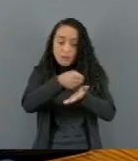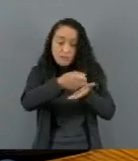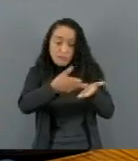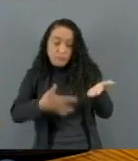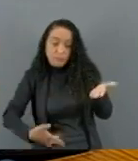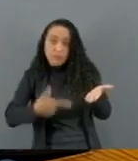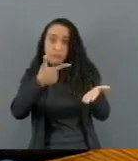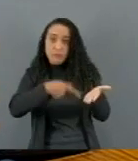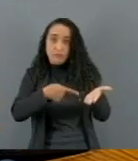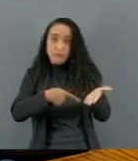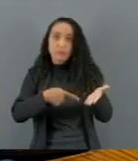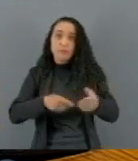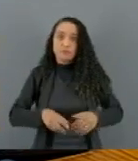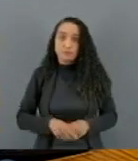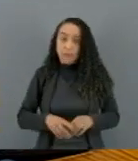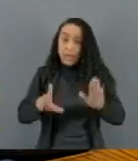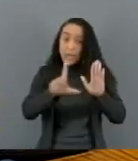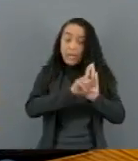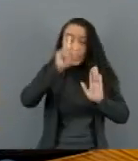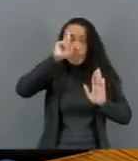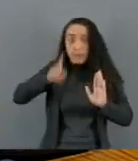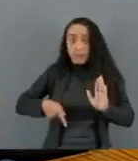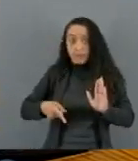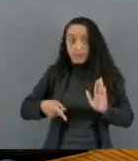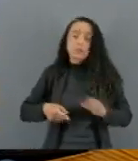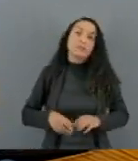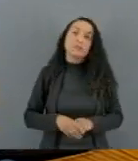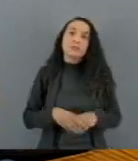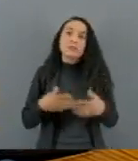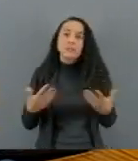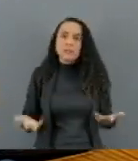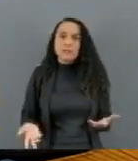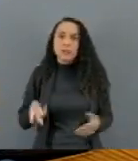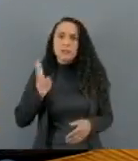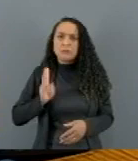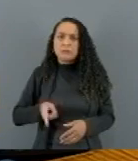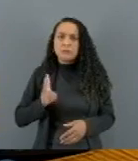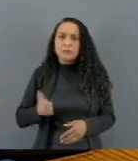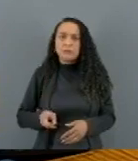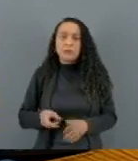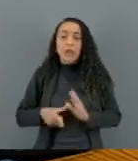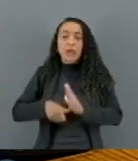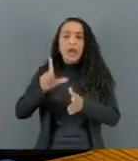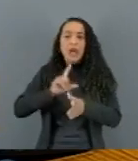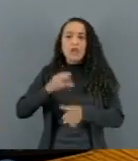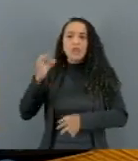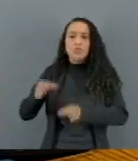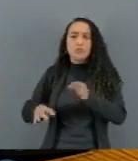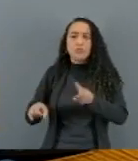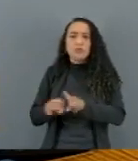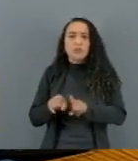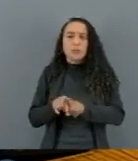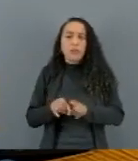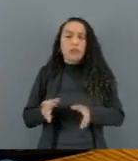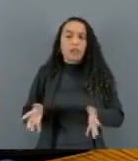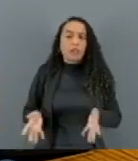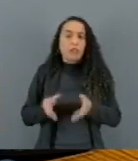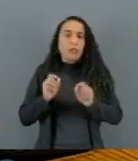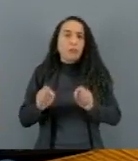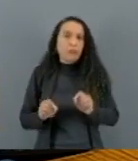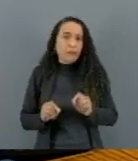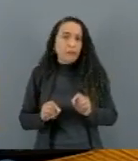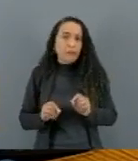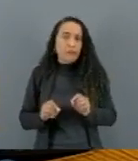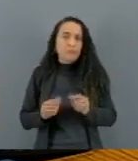legislação. Então, há um permanente pré-julgamento, uma indução,